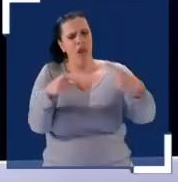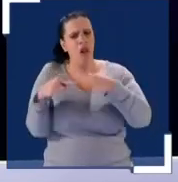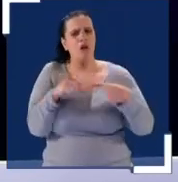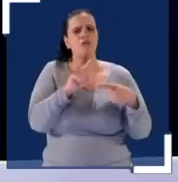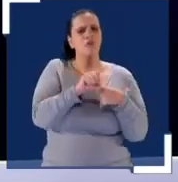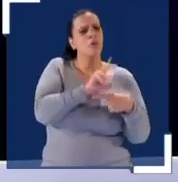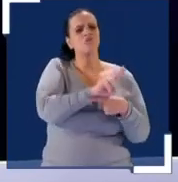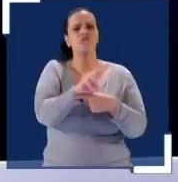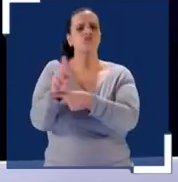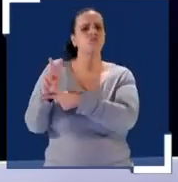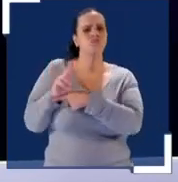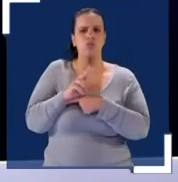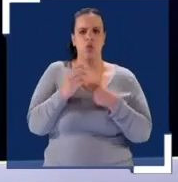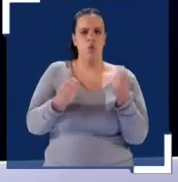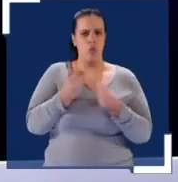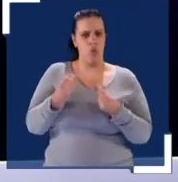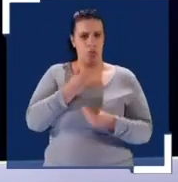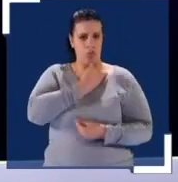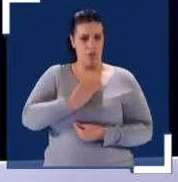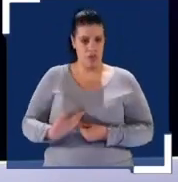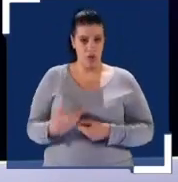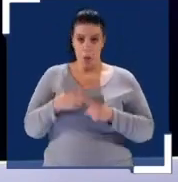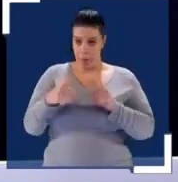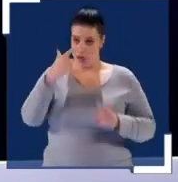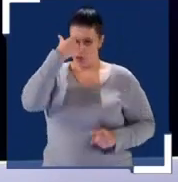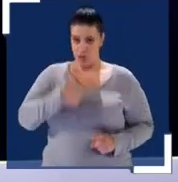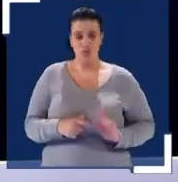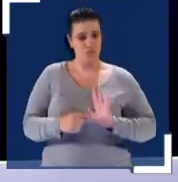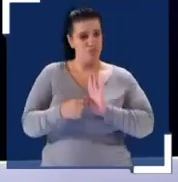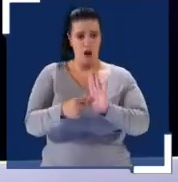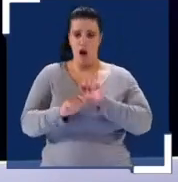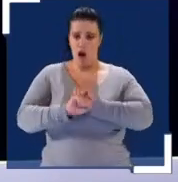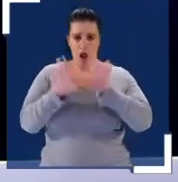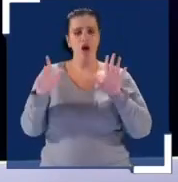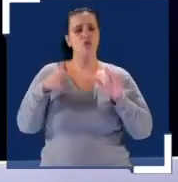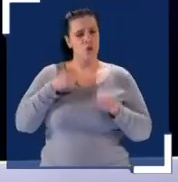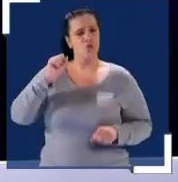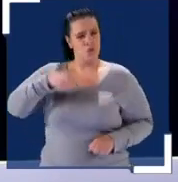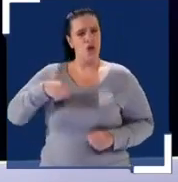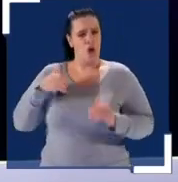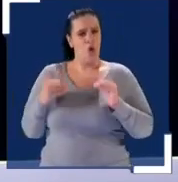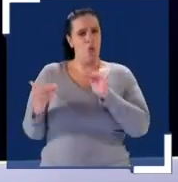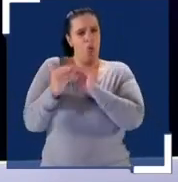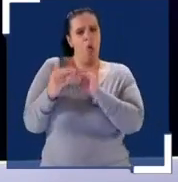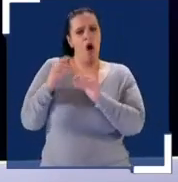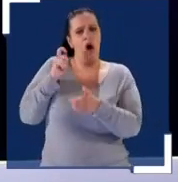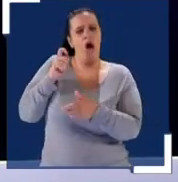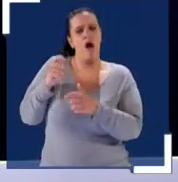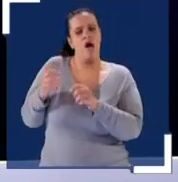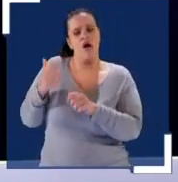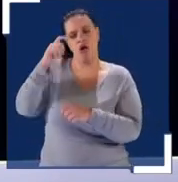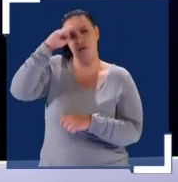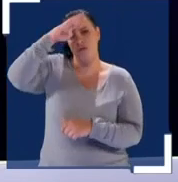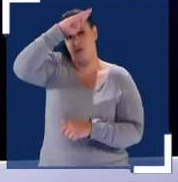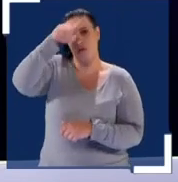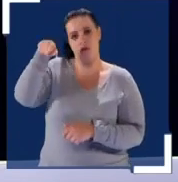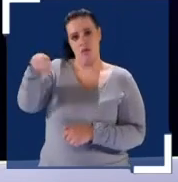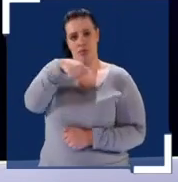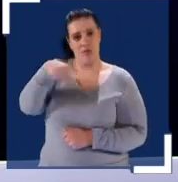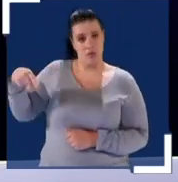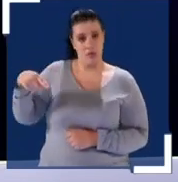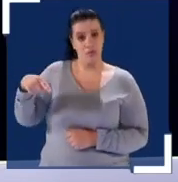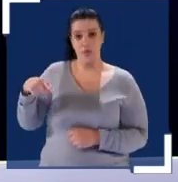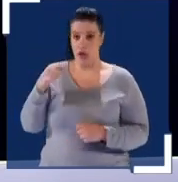fiscalização também de governo. Mas a minha posição eu deixei muito claro. Eu sou e apoio Jair Bolsonaro para a presidência da República. E o